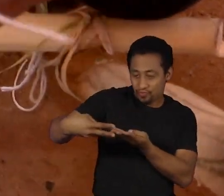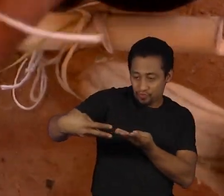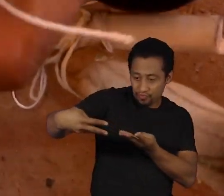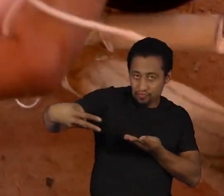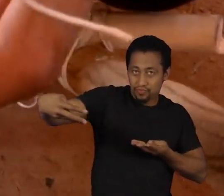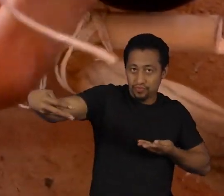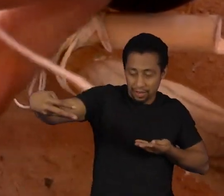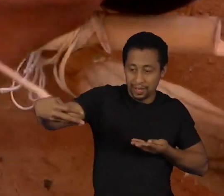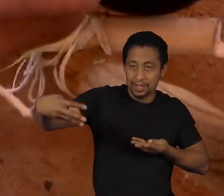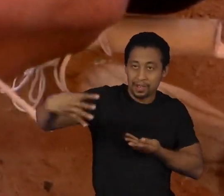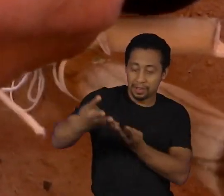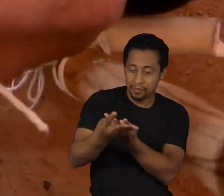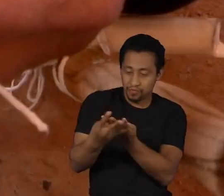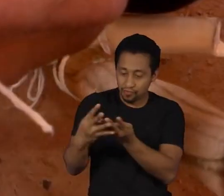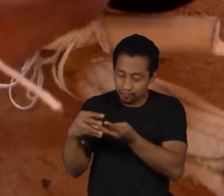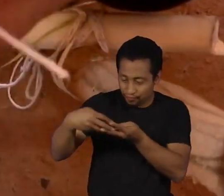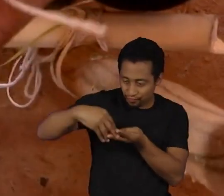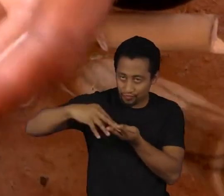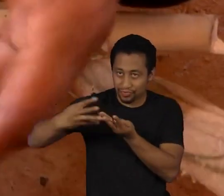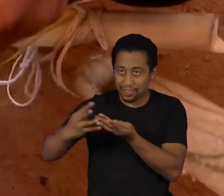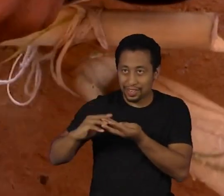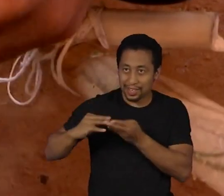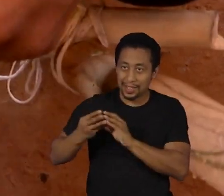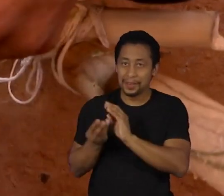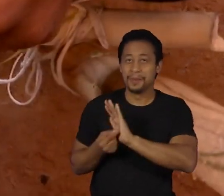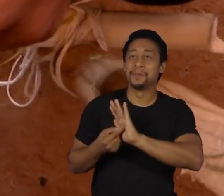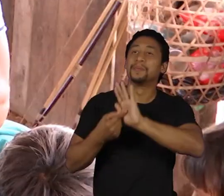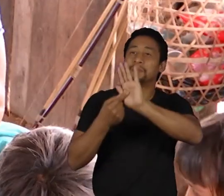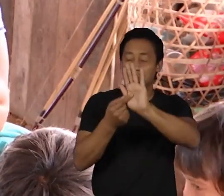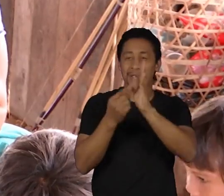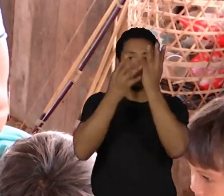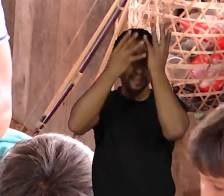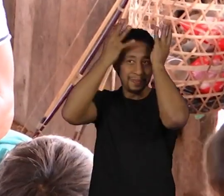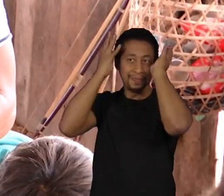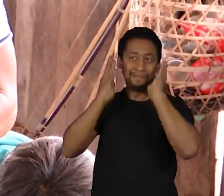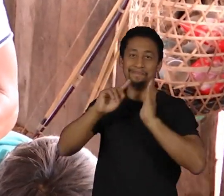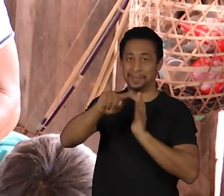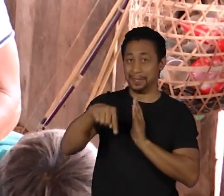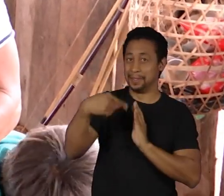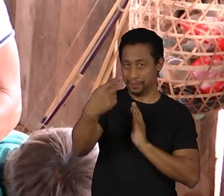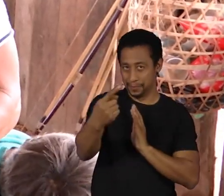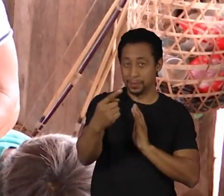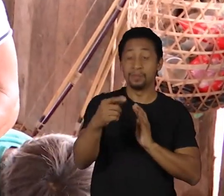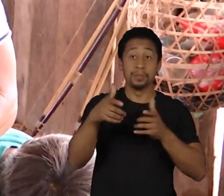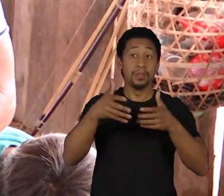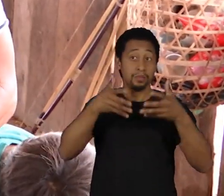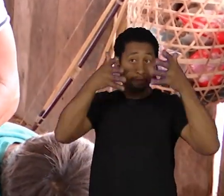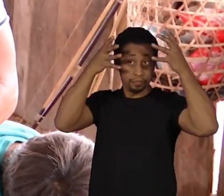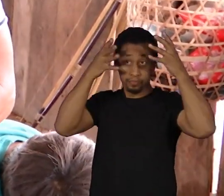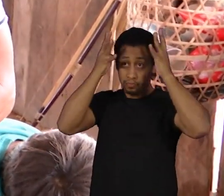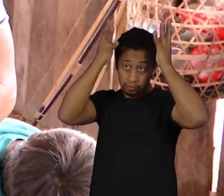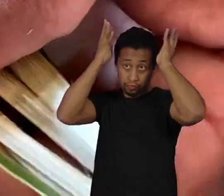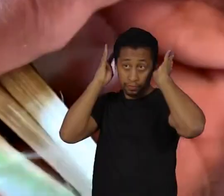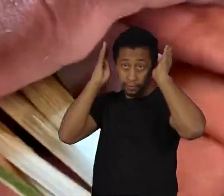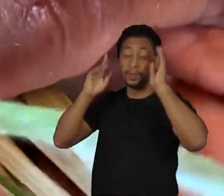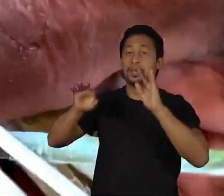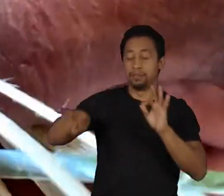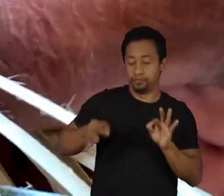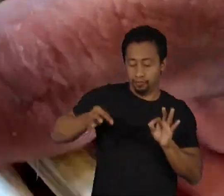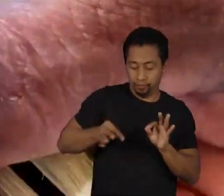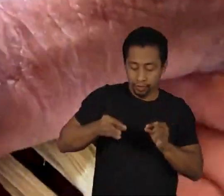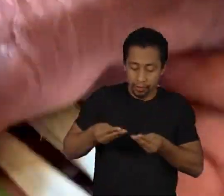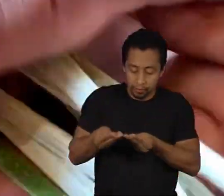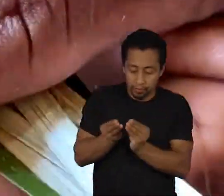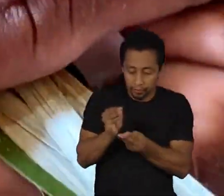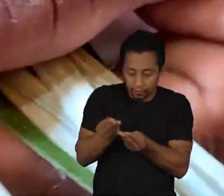fio entrelaçado vai emoldurar as penas. A base do cocar é trançada depois, com a folha